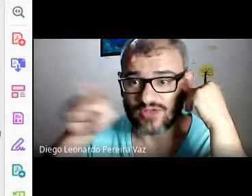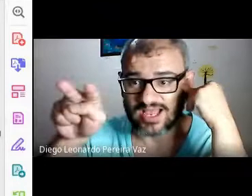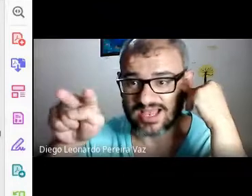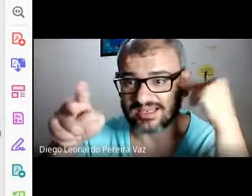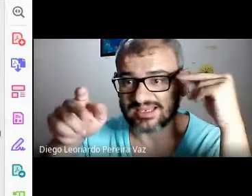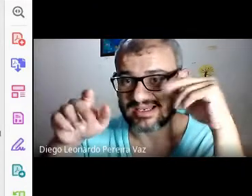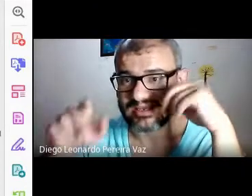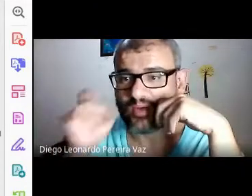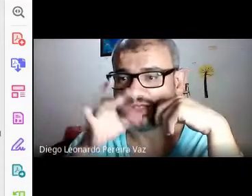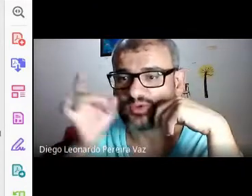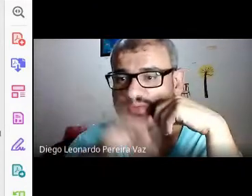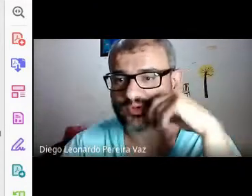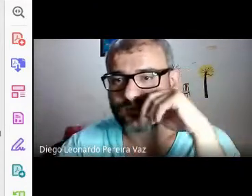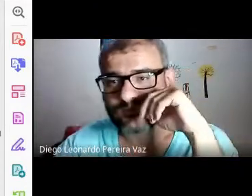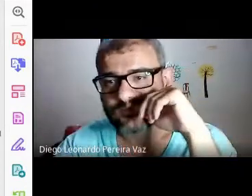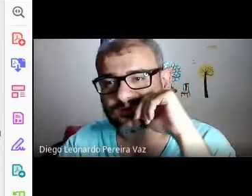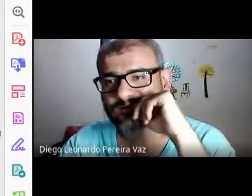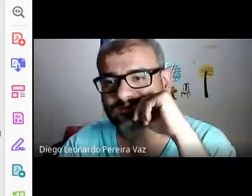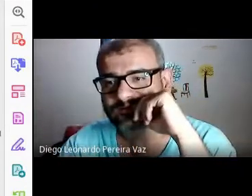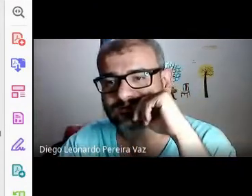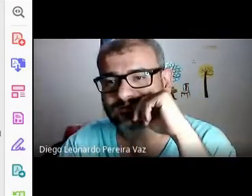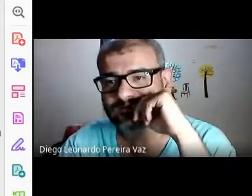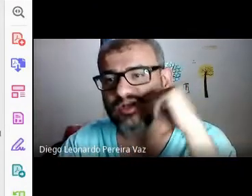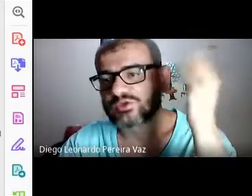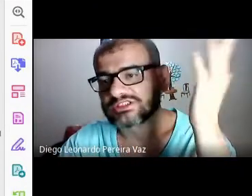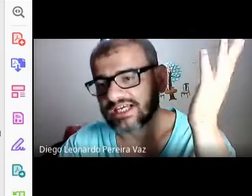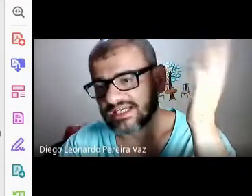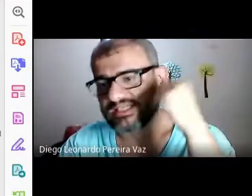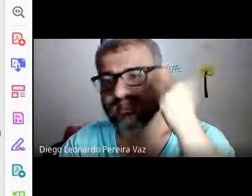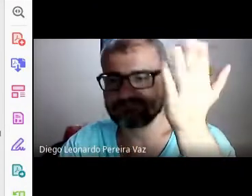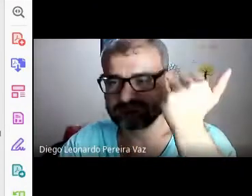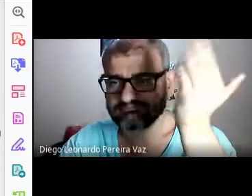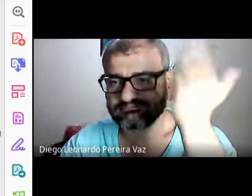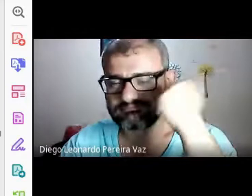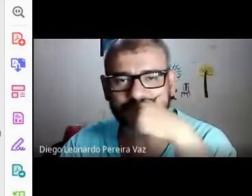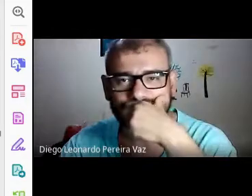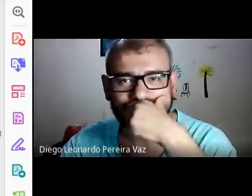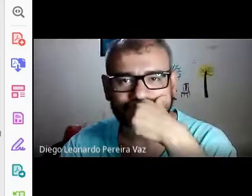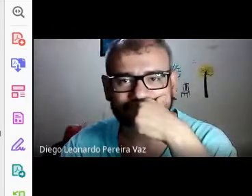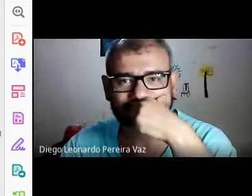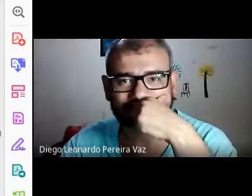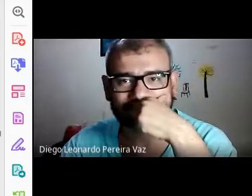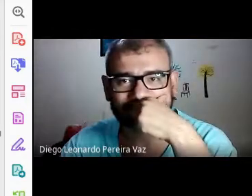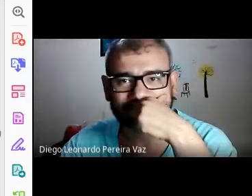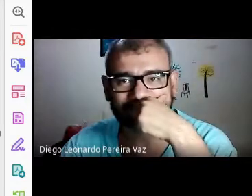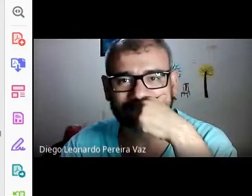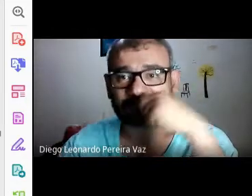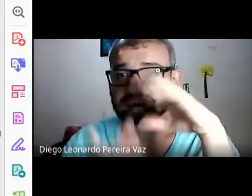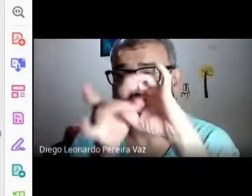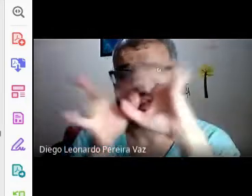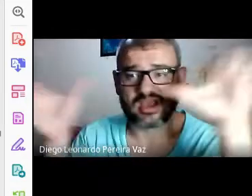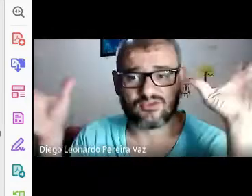Consegue ser? Vai, Su. Lucélia.